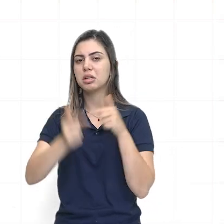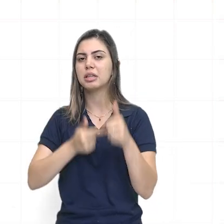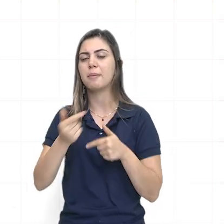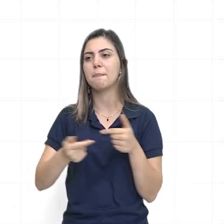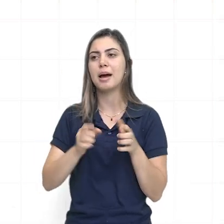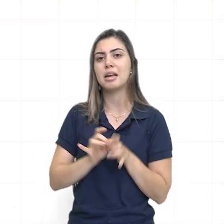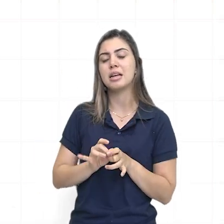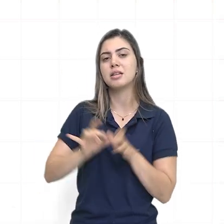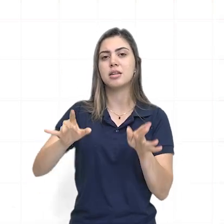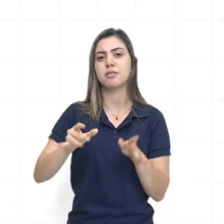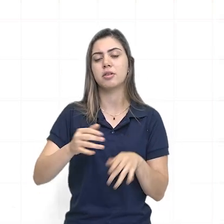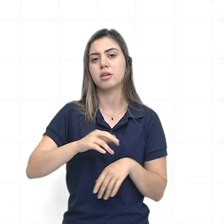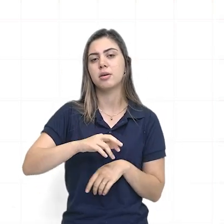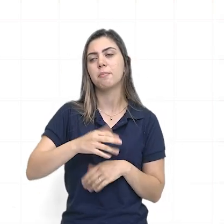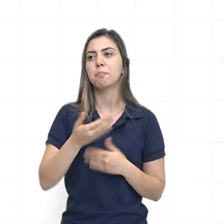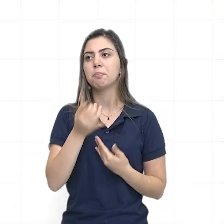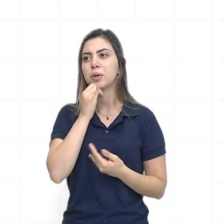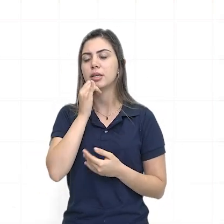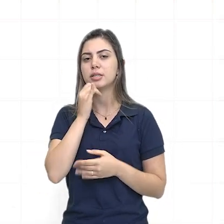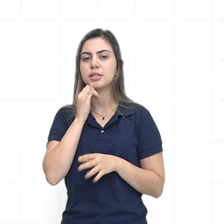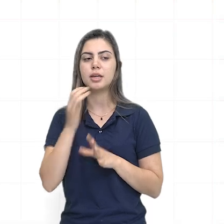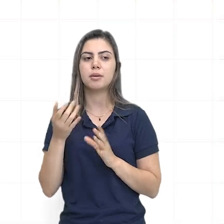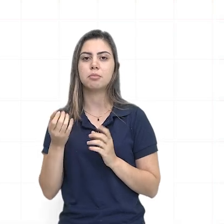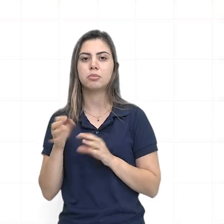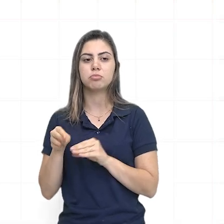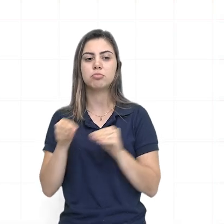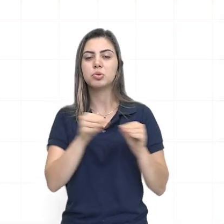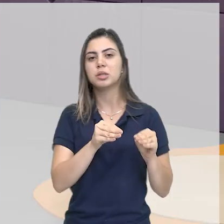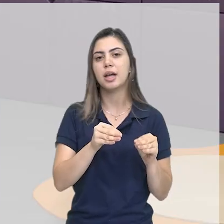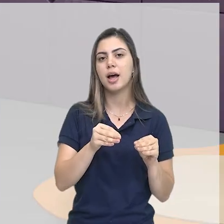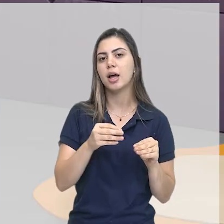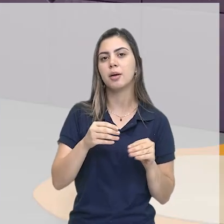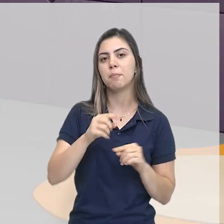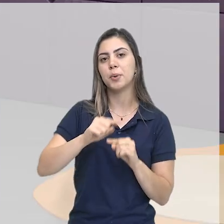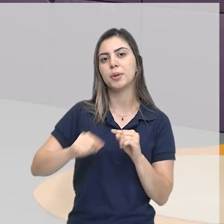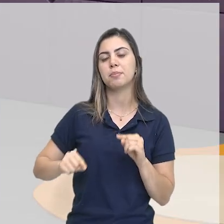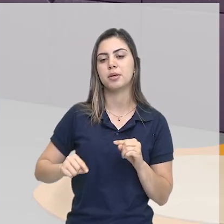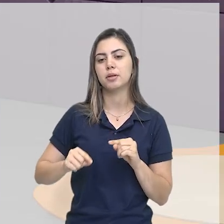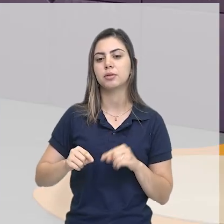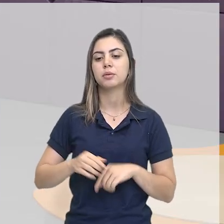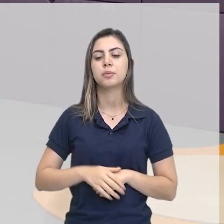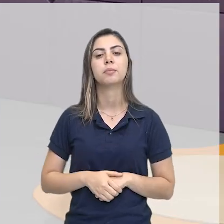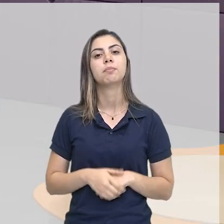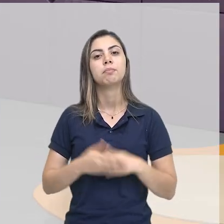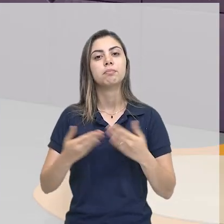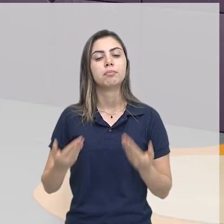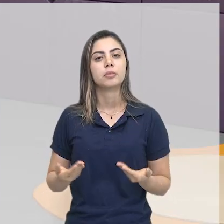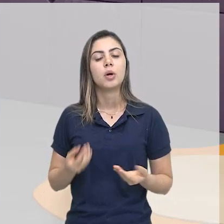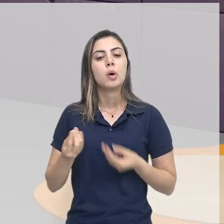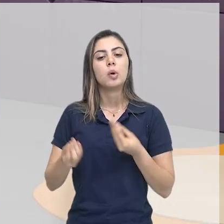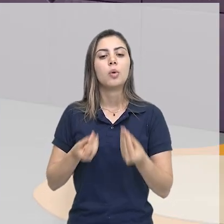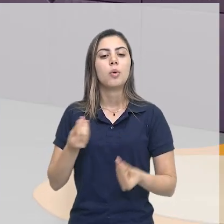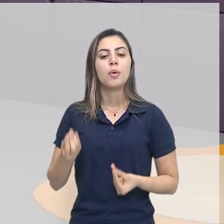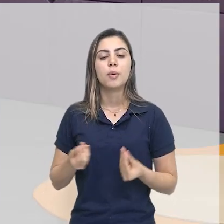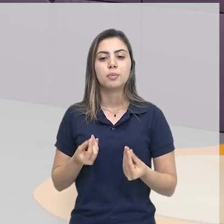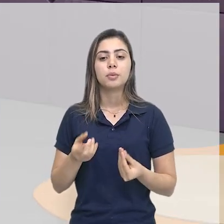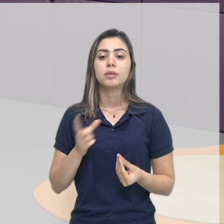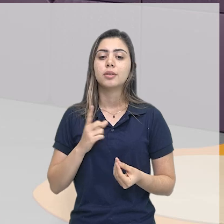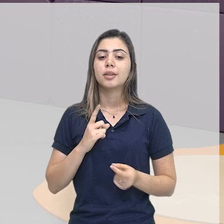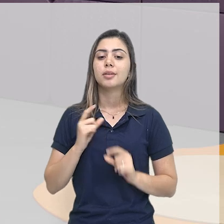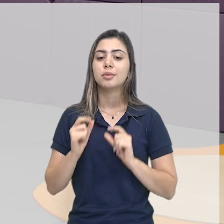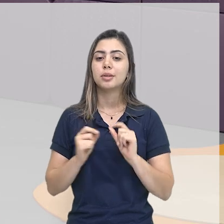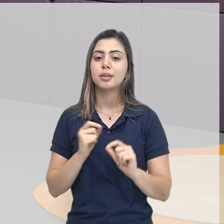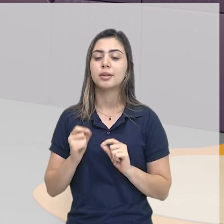liberdade para deixar a terra em que viviam. Então, dentro desse processo, nós temos justamente